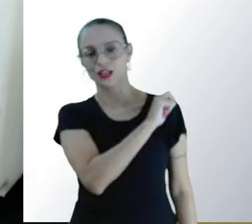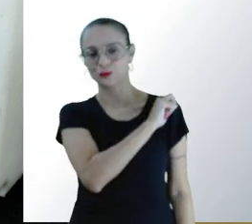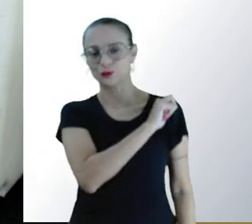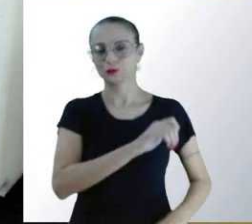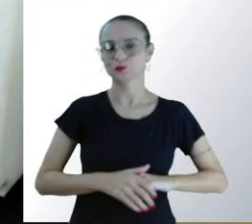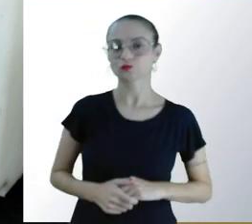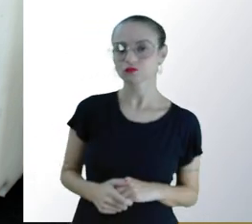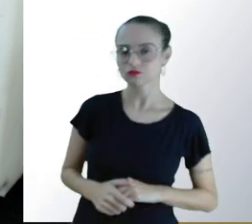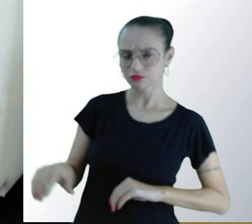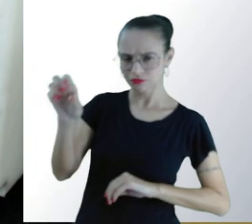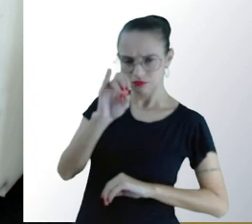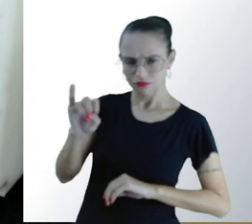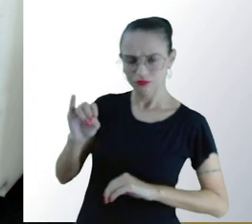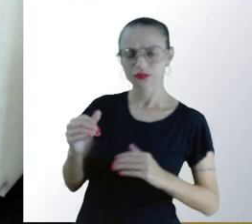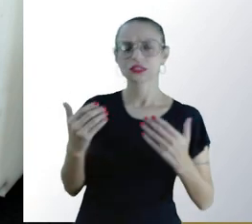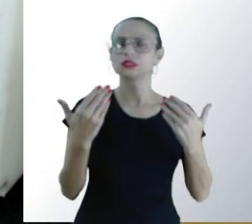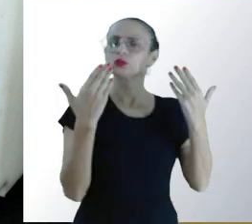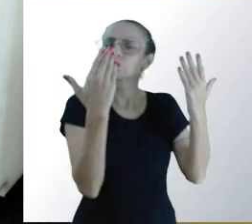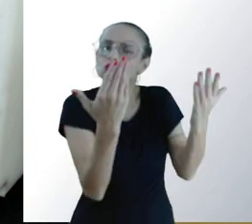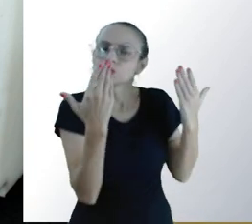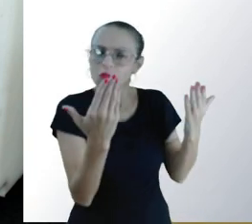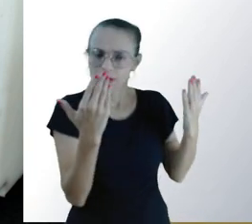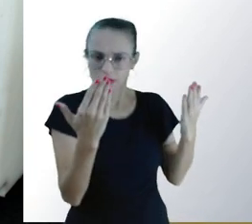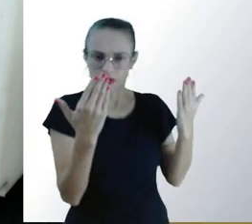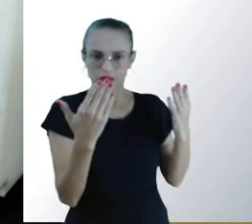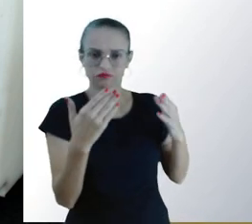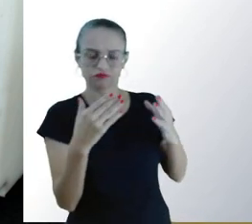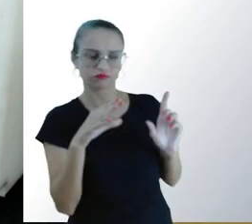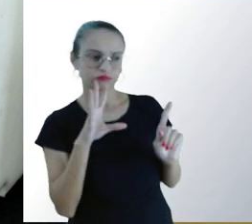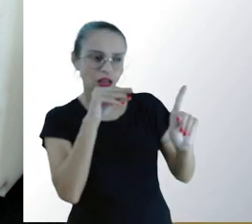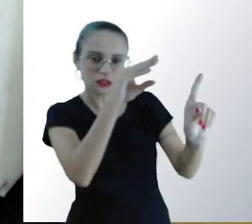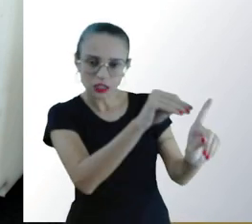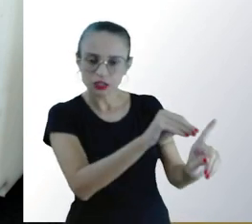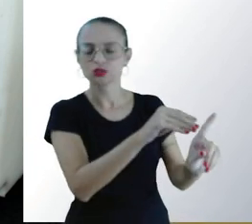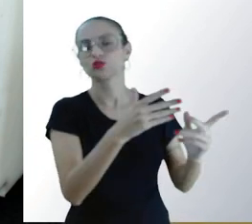caso de suspeita, né, de assédio, nesse caso, entre